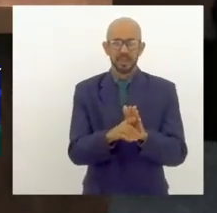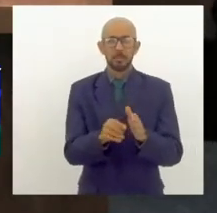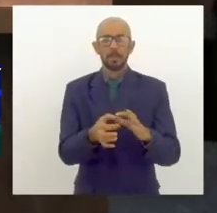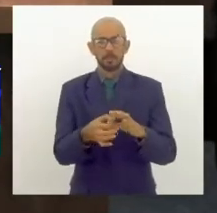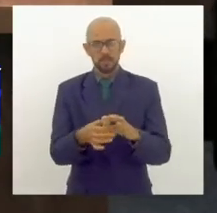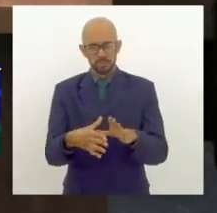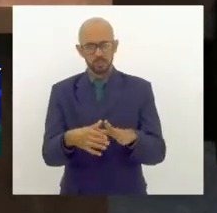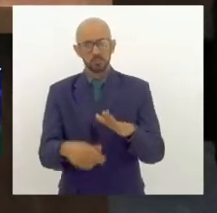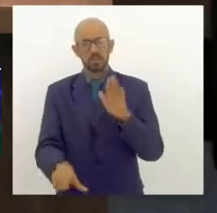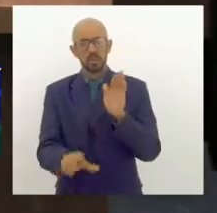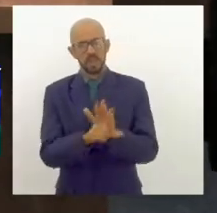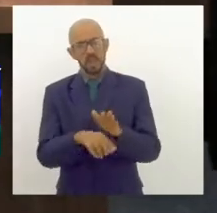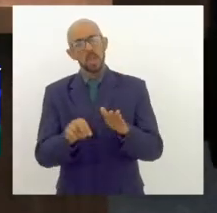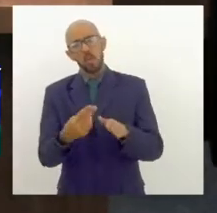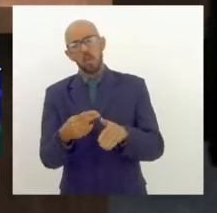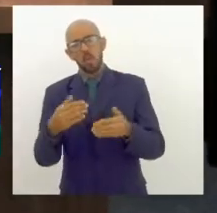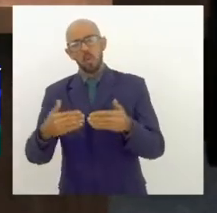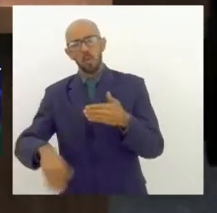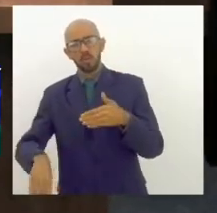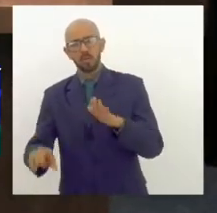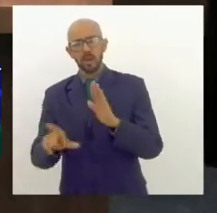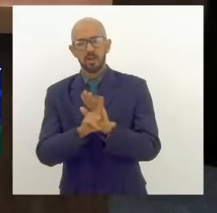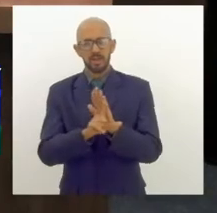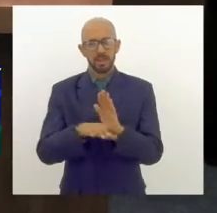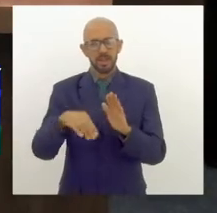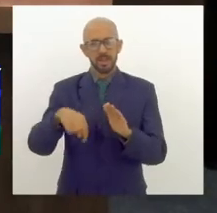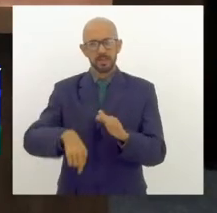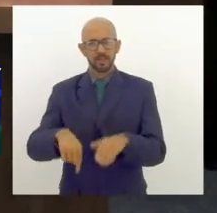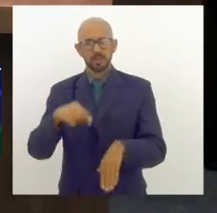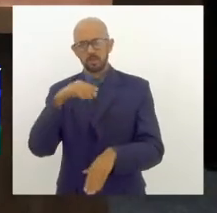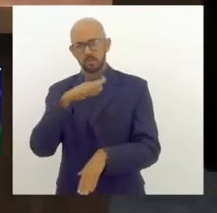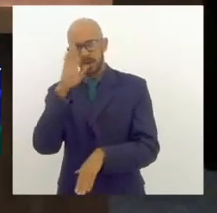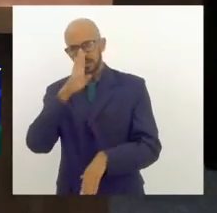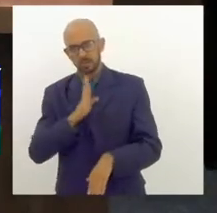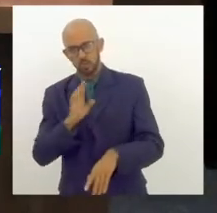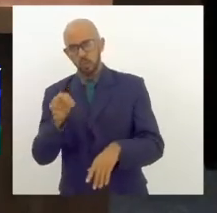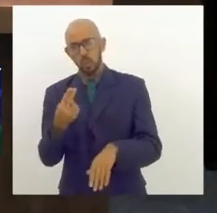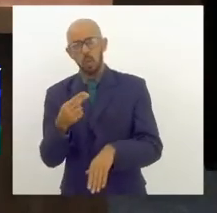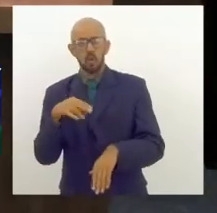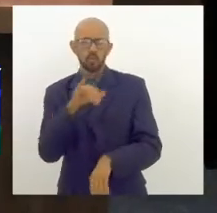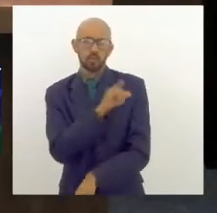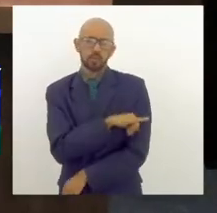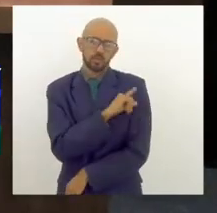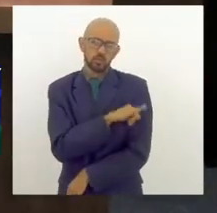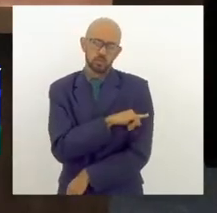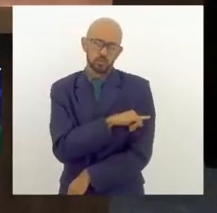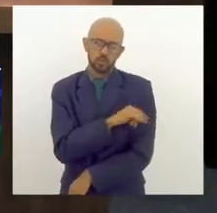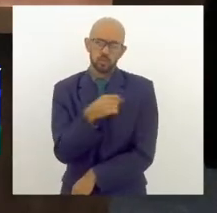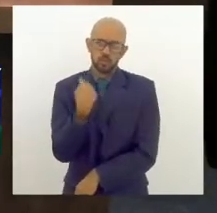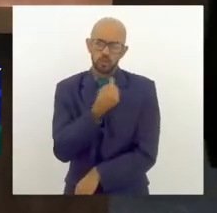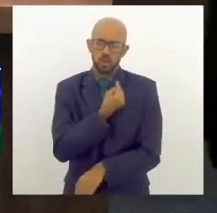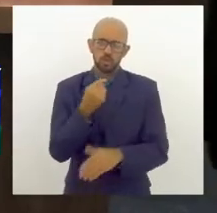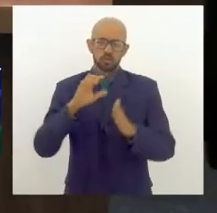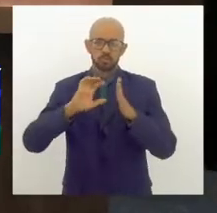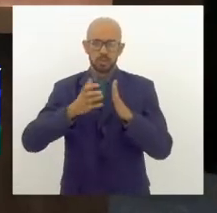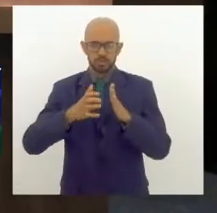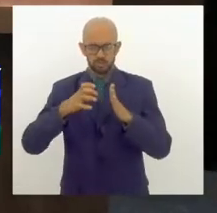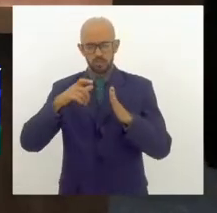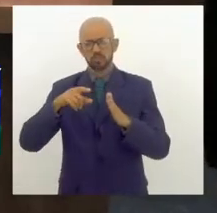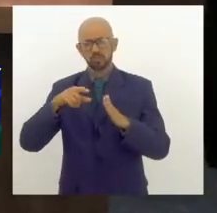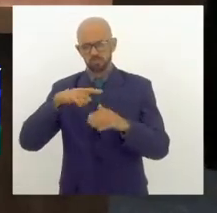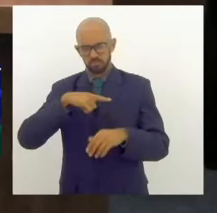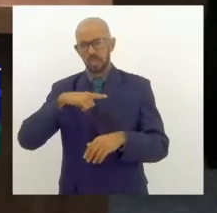ilícitas no nosso país e no nosso Estado do Rio de Janeiro. Então, senhora presidente, nós, no PSOL, levamos esse debate